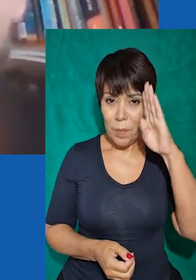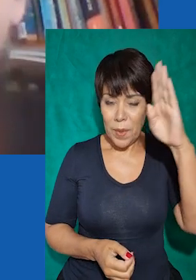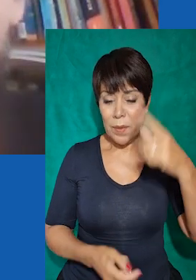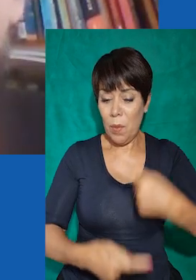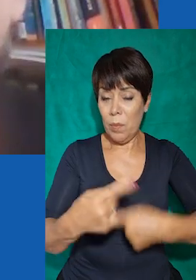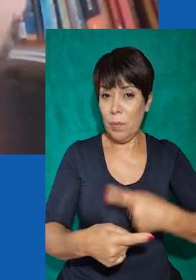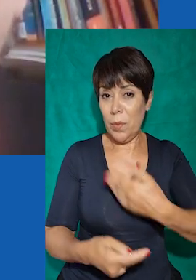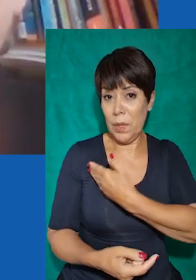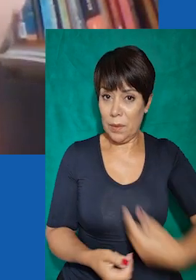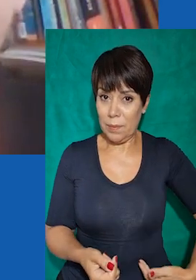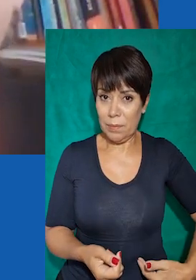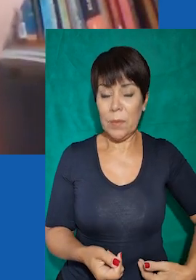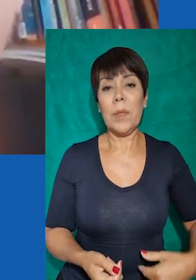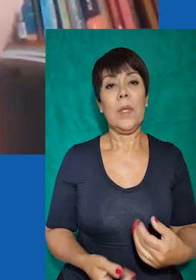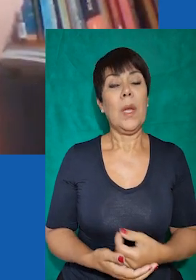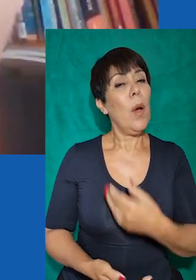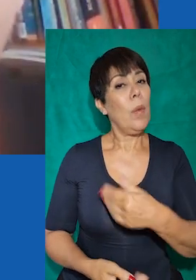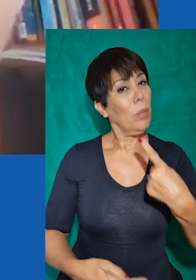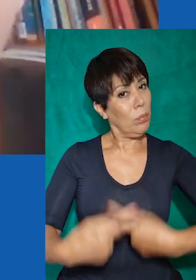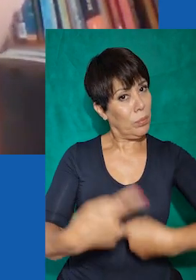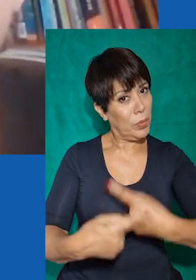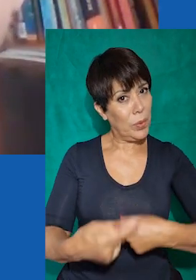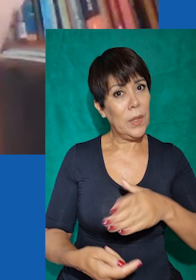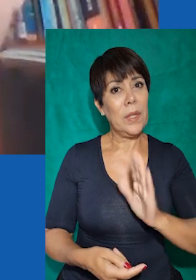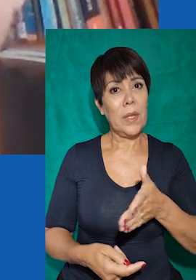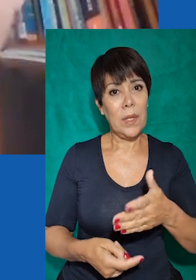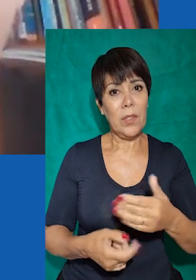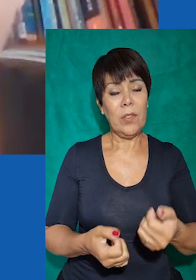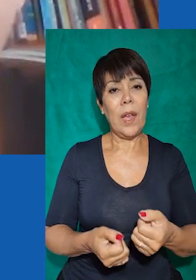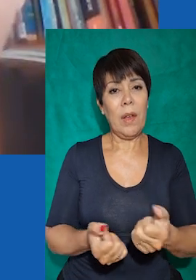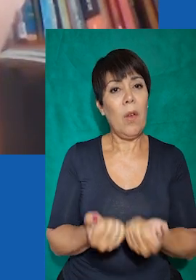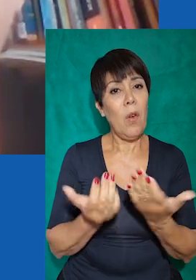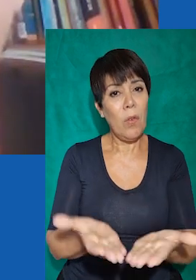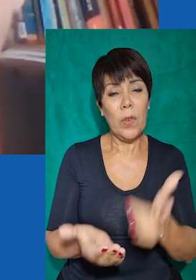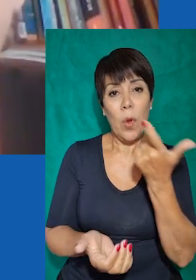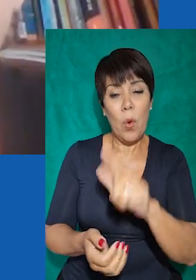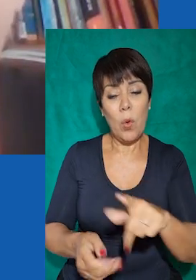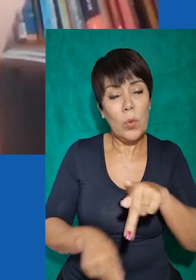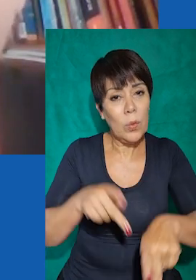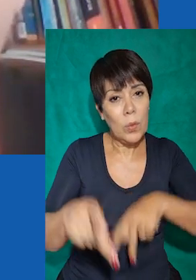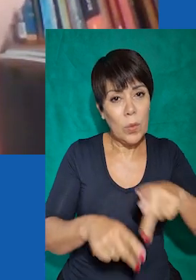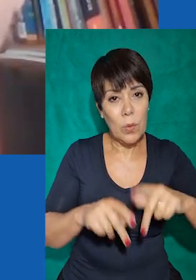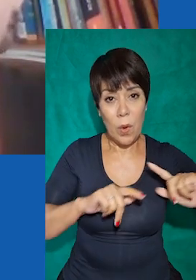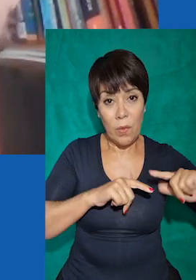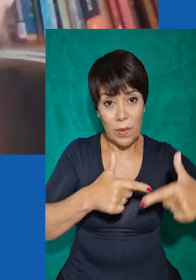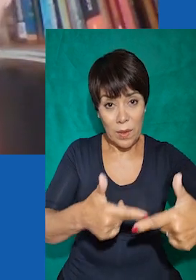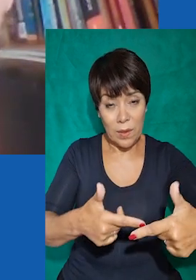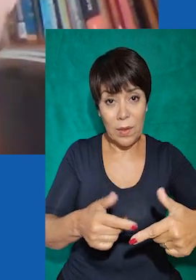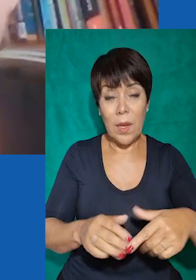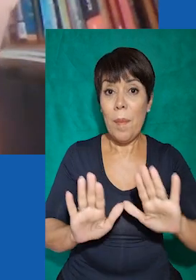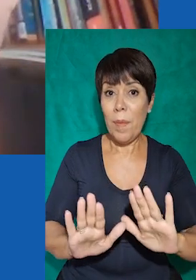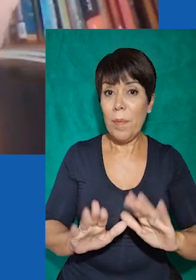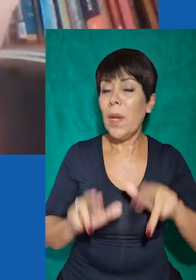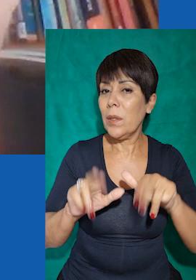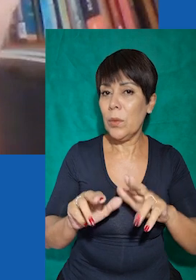políticas públicas, essas políticas que foram estendidas aos povos tradicionais, né, em geral, nunca